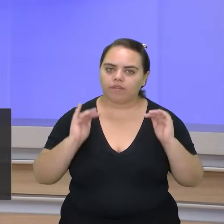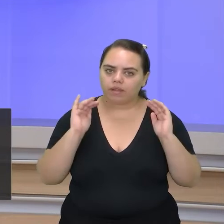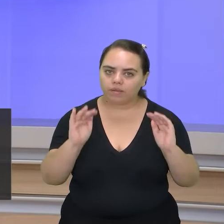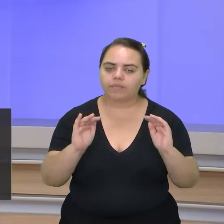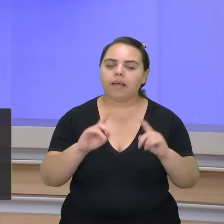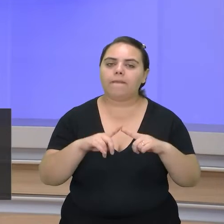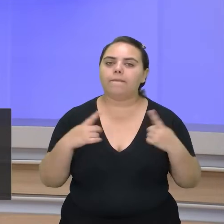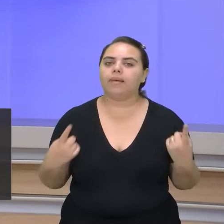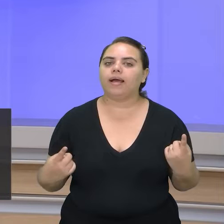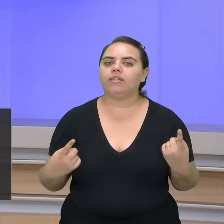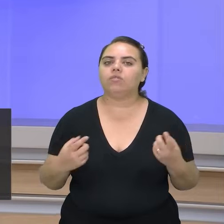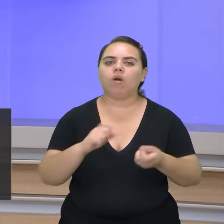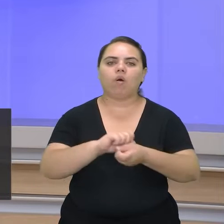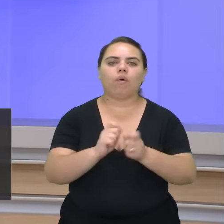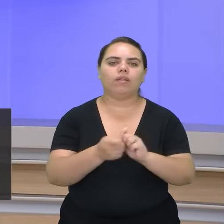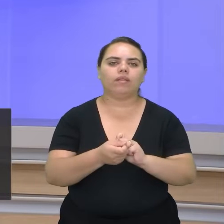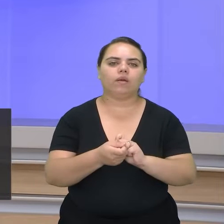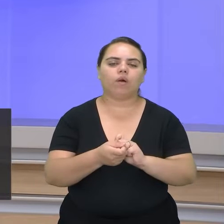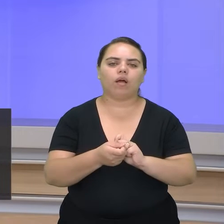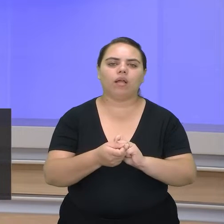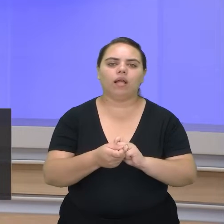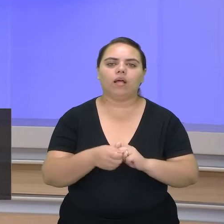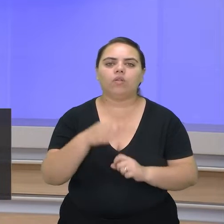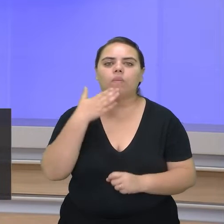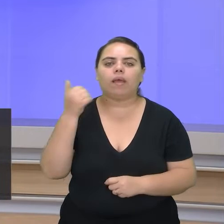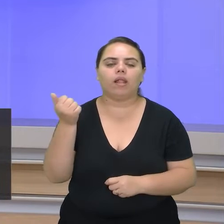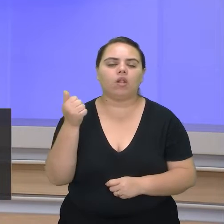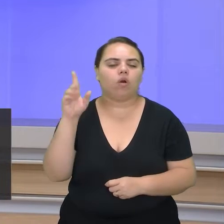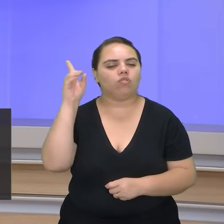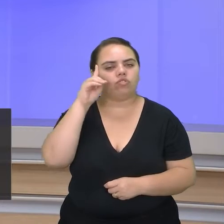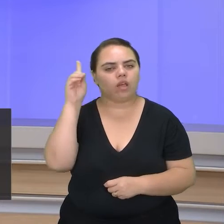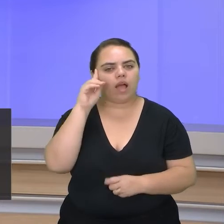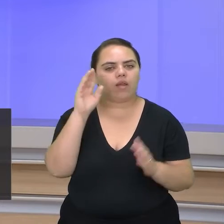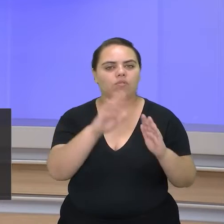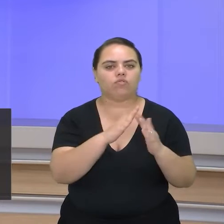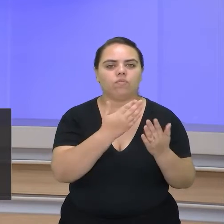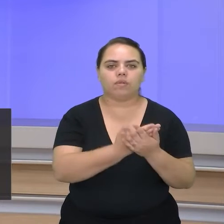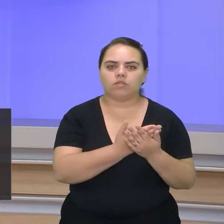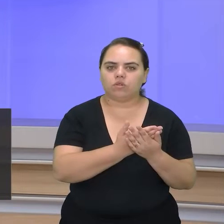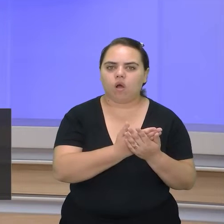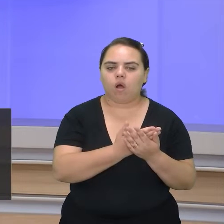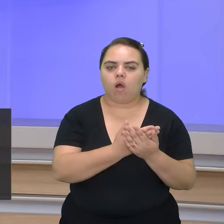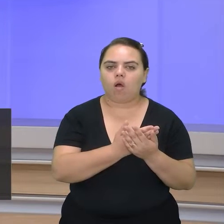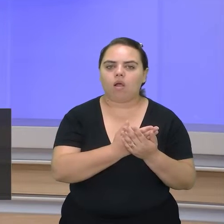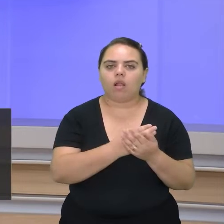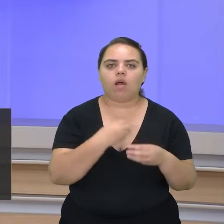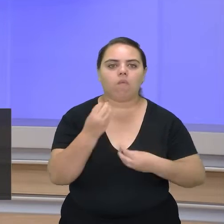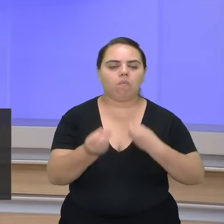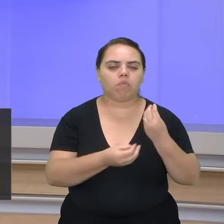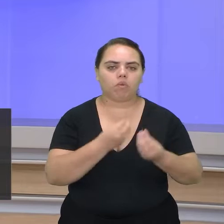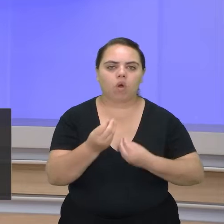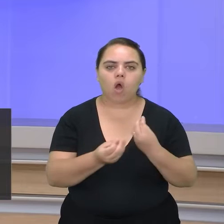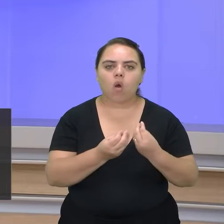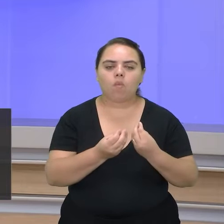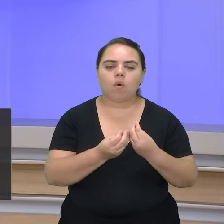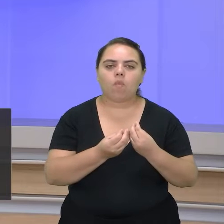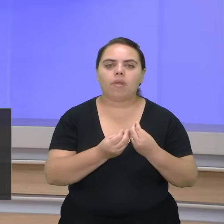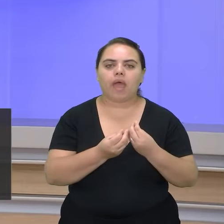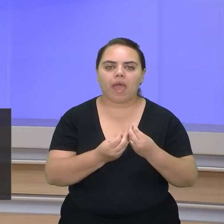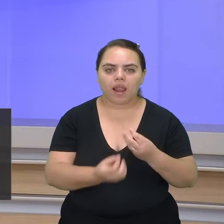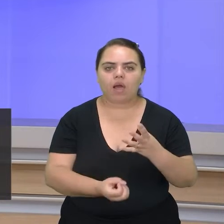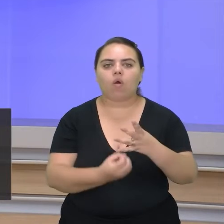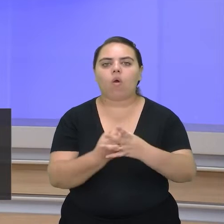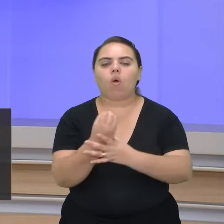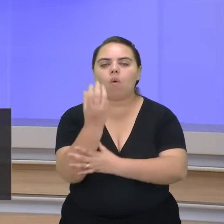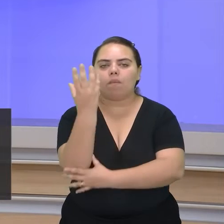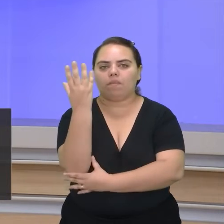mas qual seria o adequado de área de uma escola, né, o mínimo possível para ser implementada uma mini